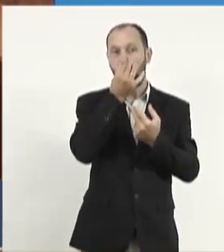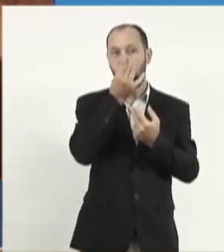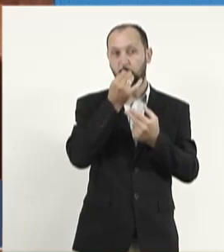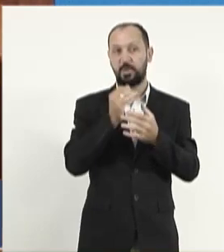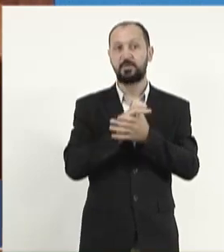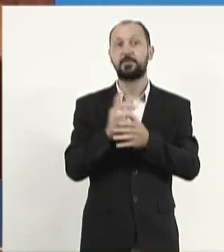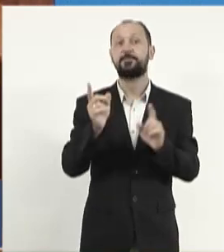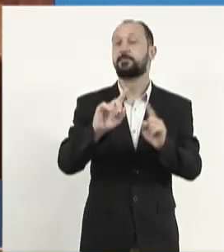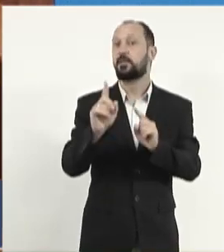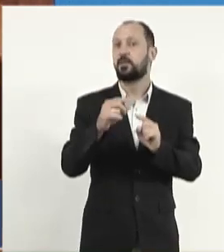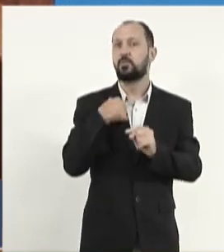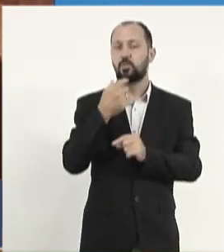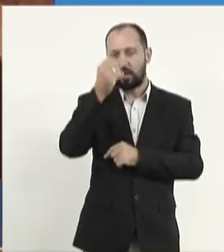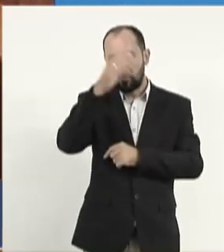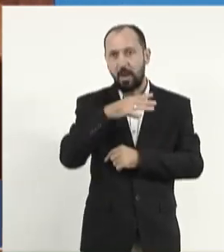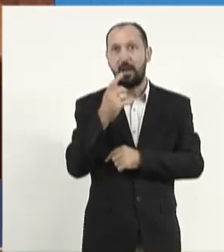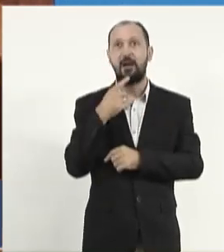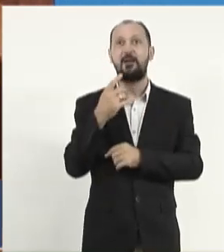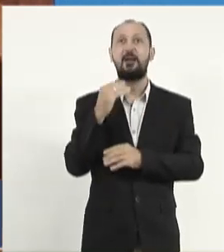e isso não é exagero,